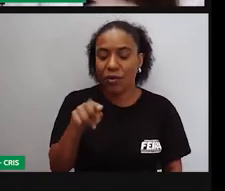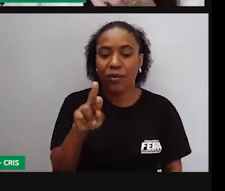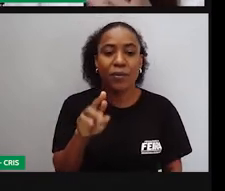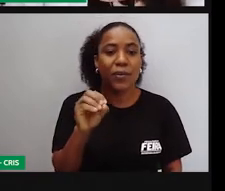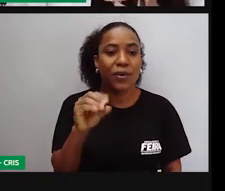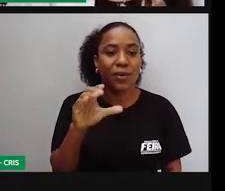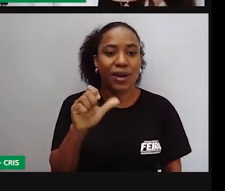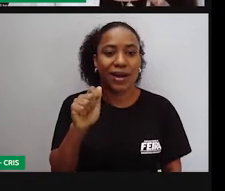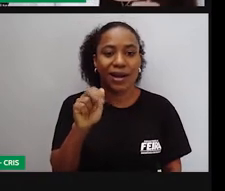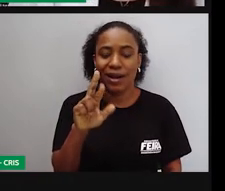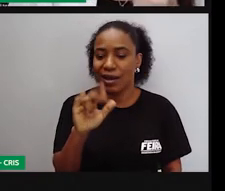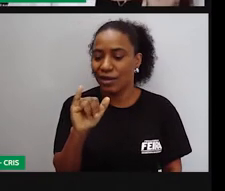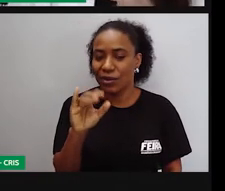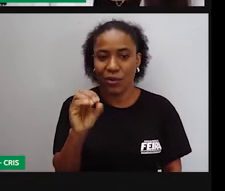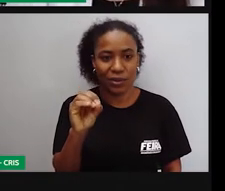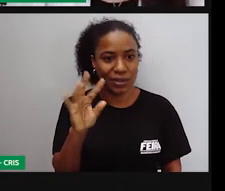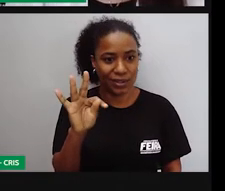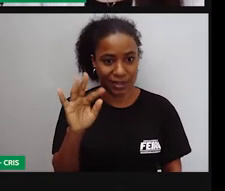procarionte,